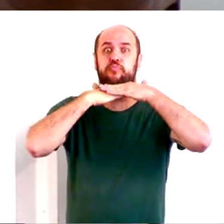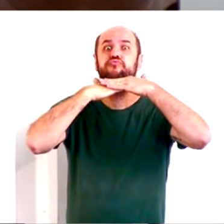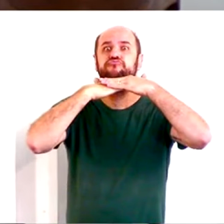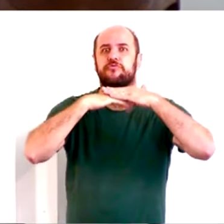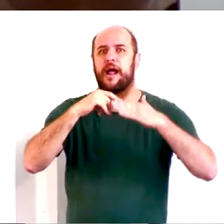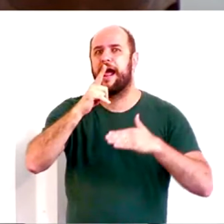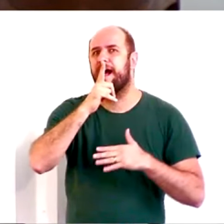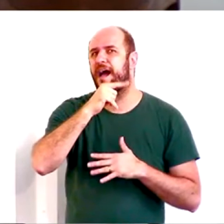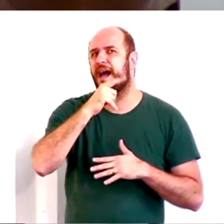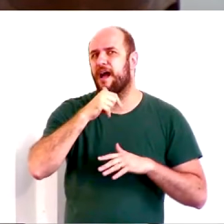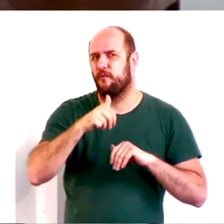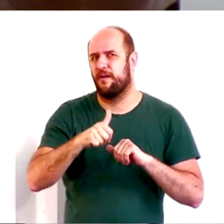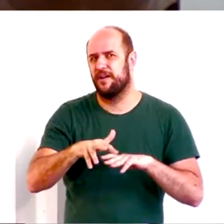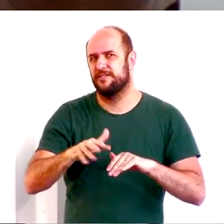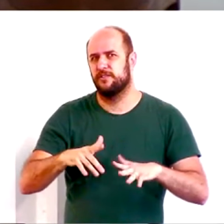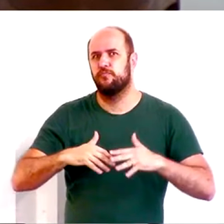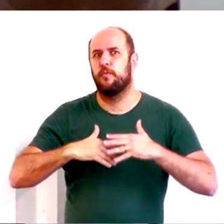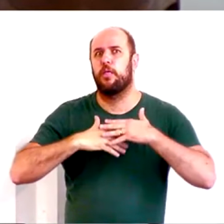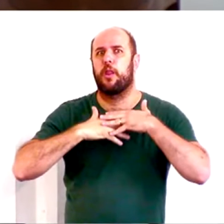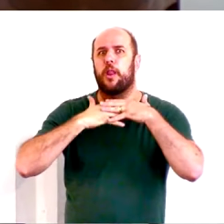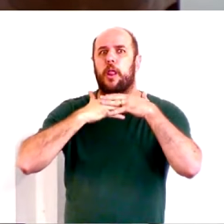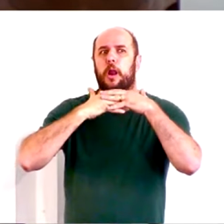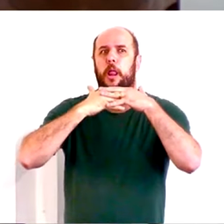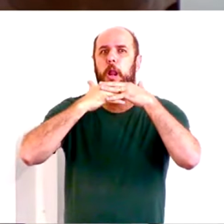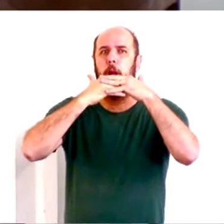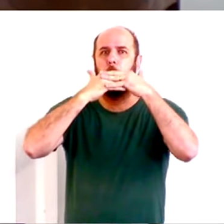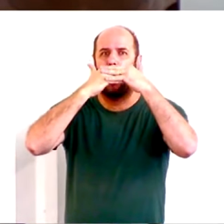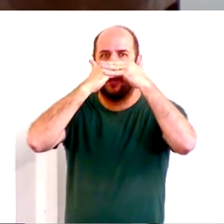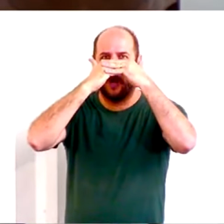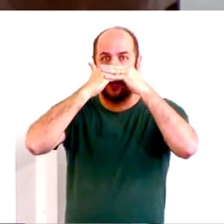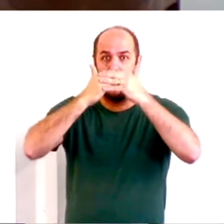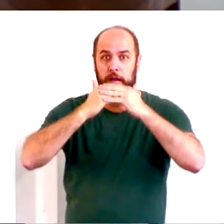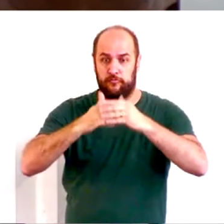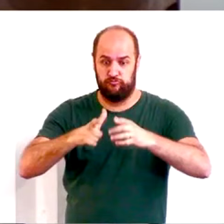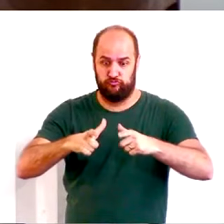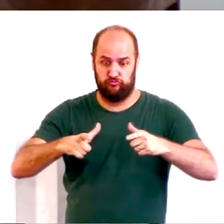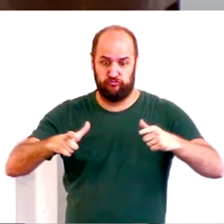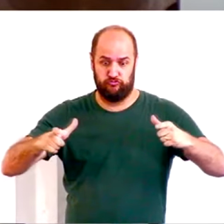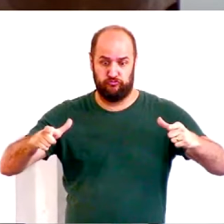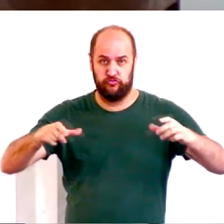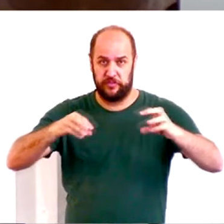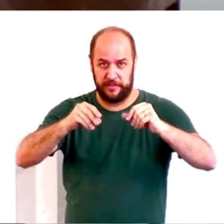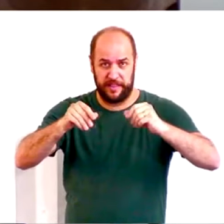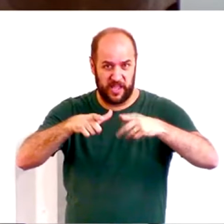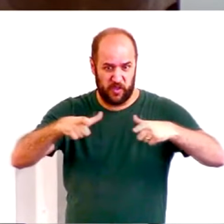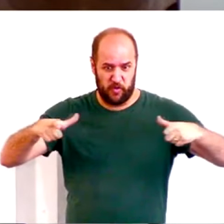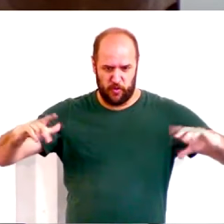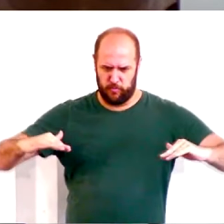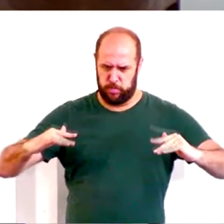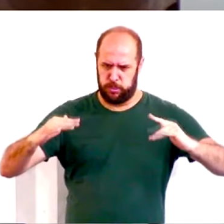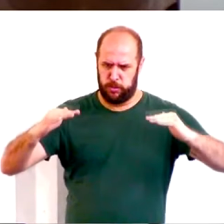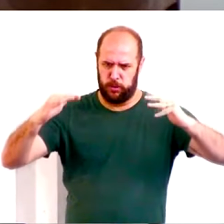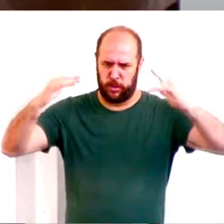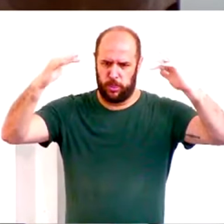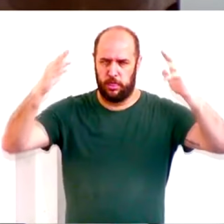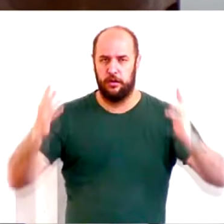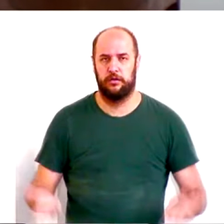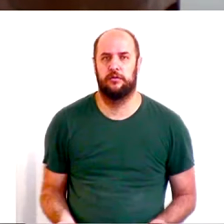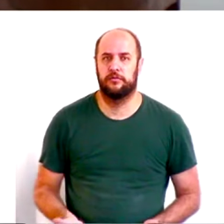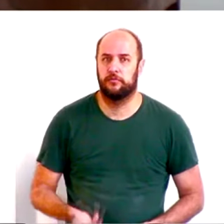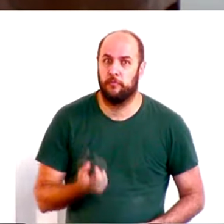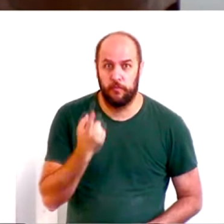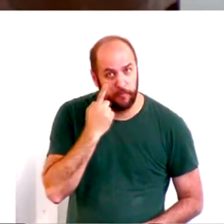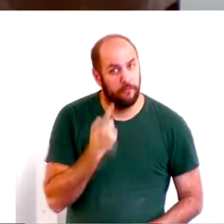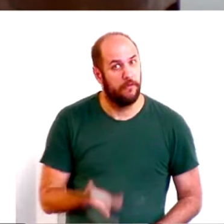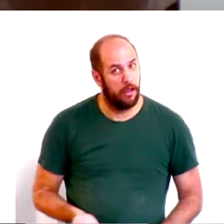estendidas do seu exército cobriram a largura da tua terra Oi Manuel Olha que coisa então